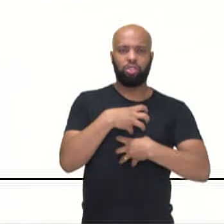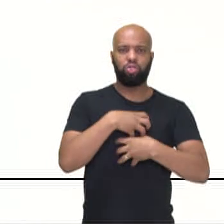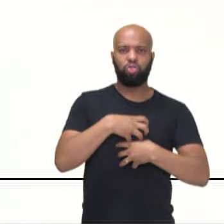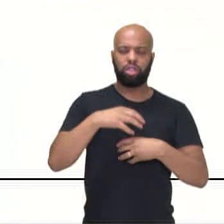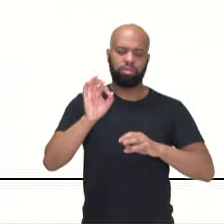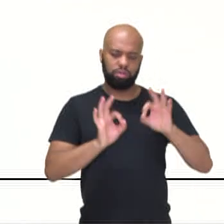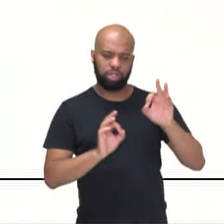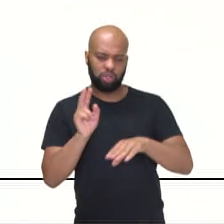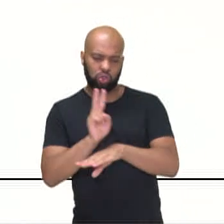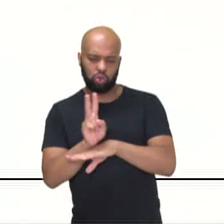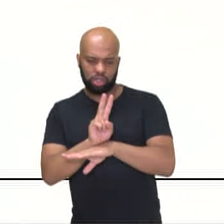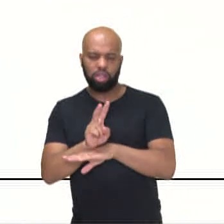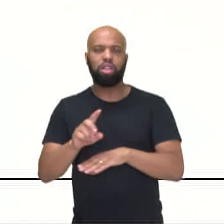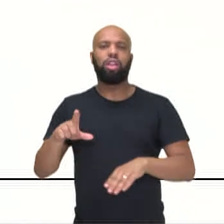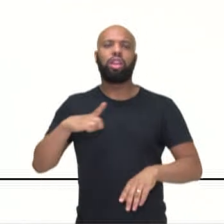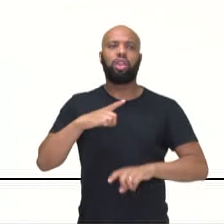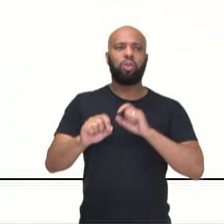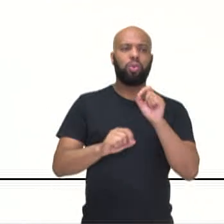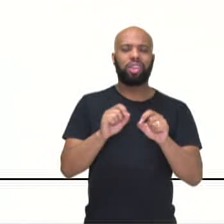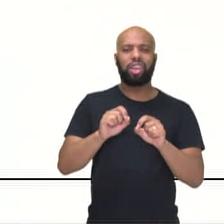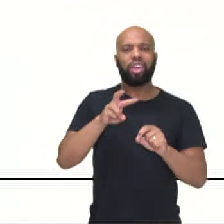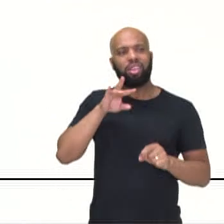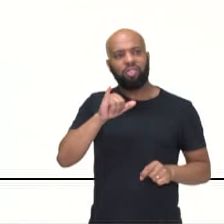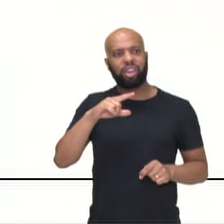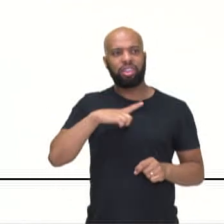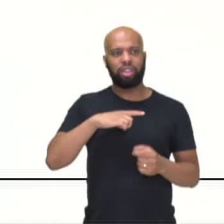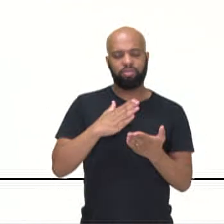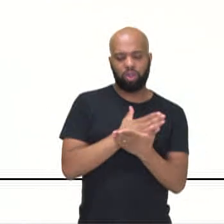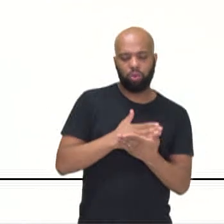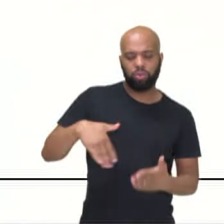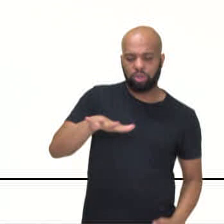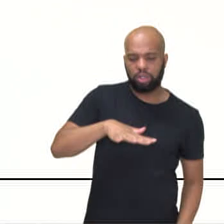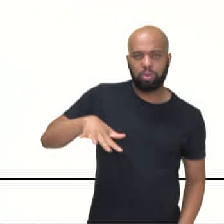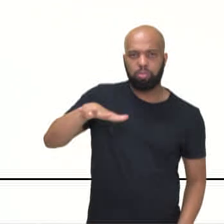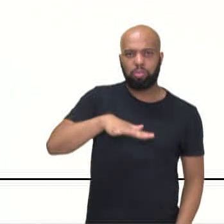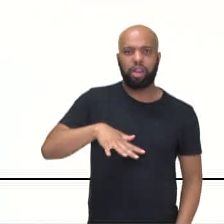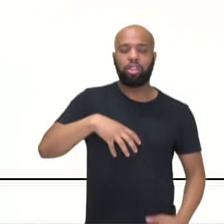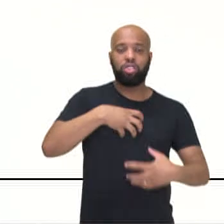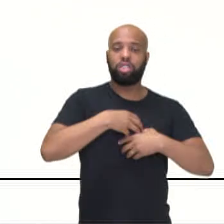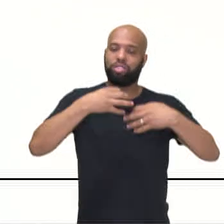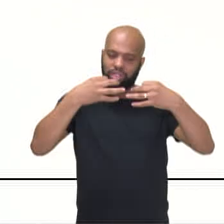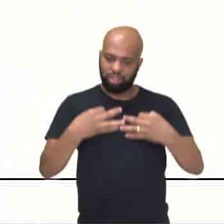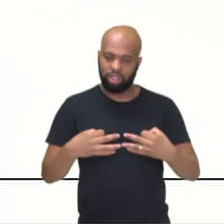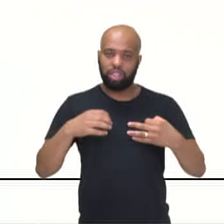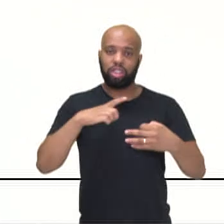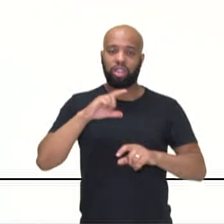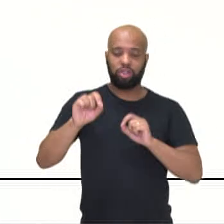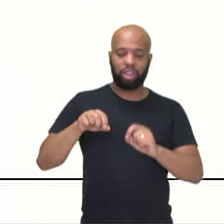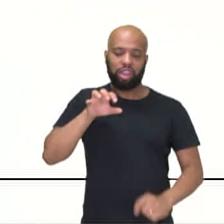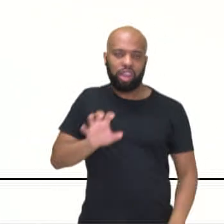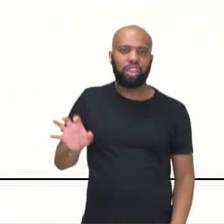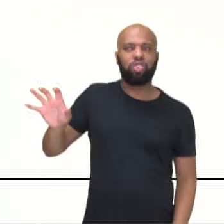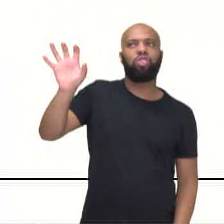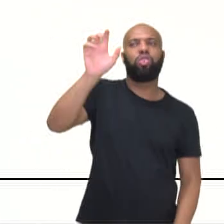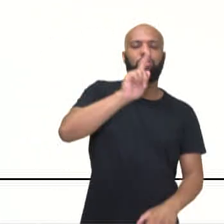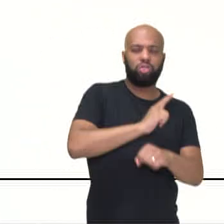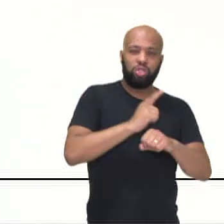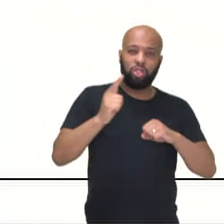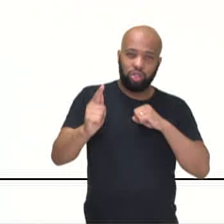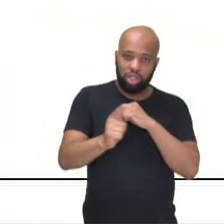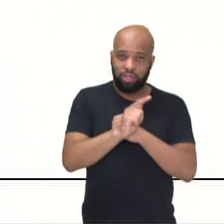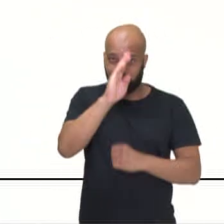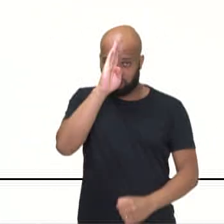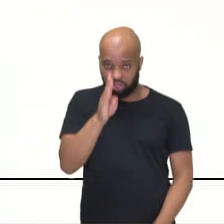são capazes de distinguir espaços regionais em escalas adequadas. Então, essas regiões geográficas intermediárias e imediatas são o